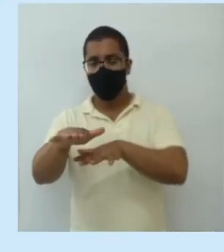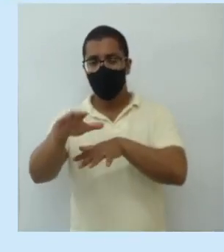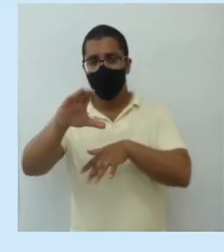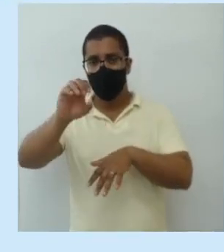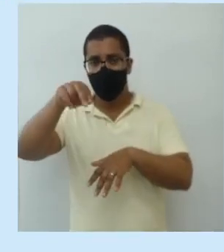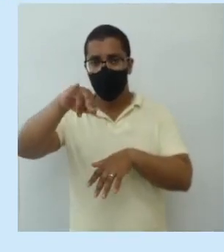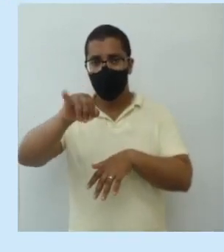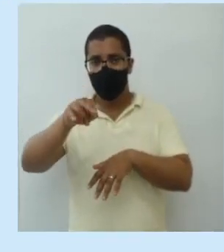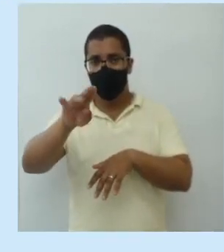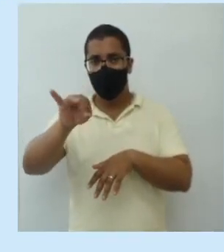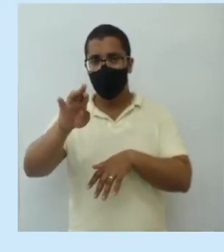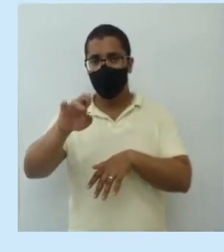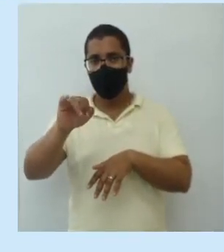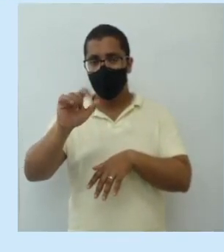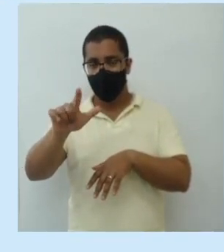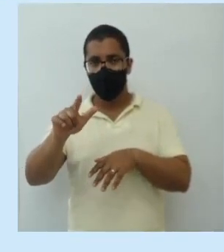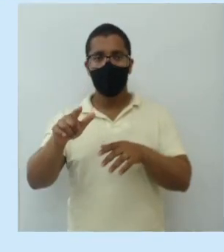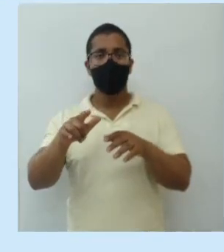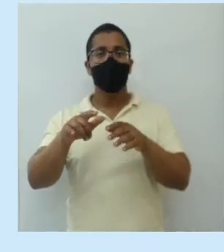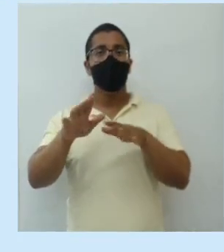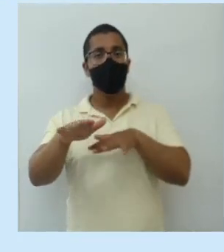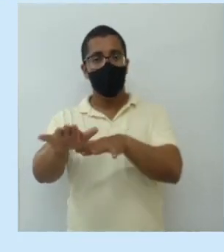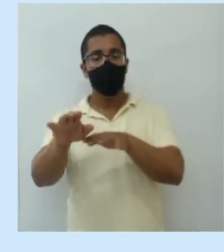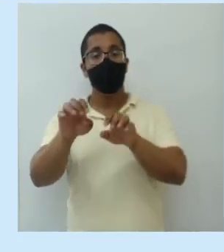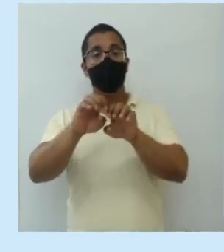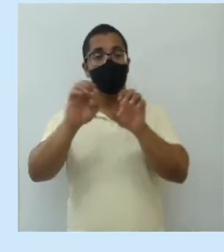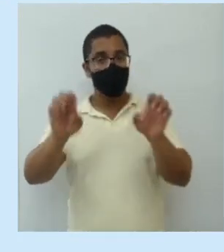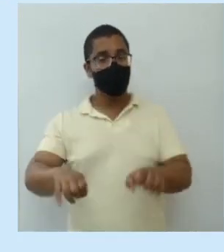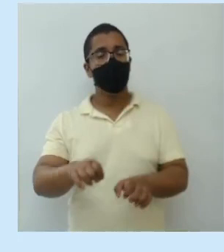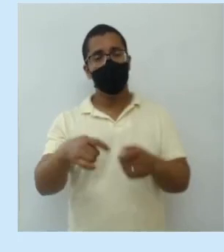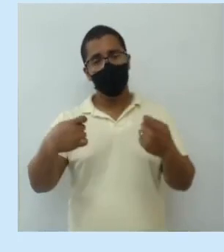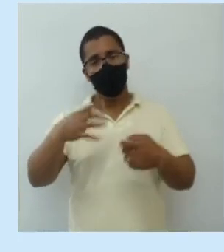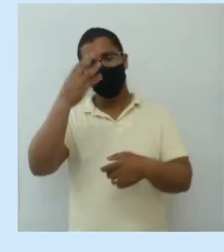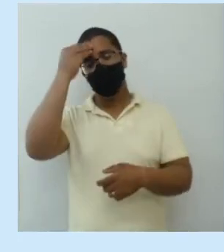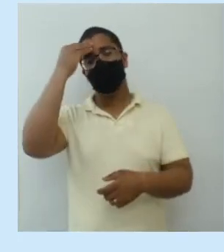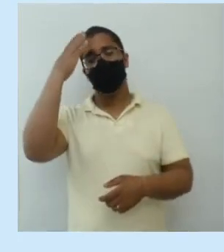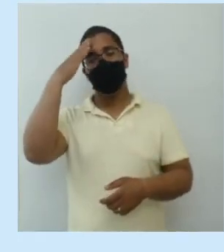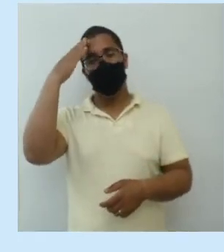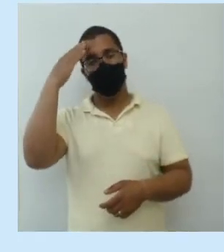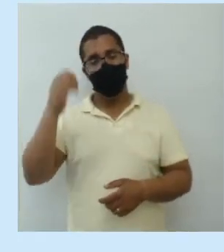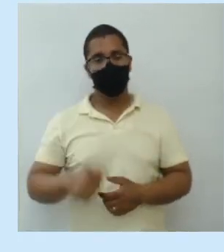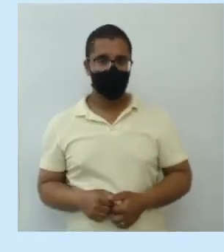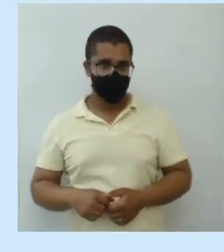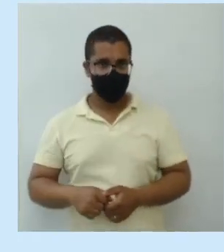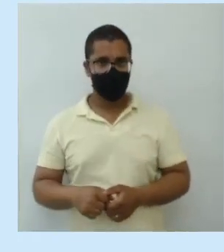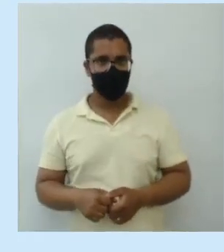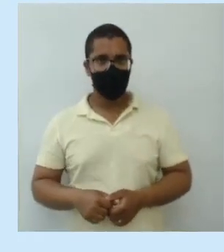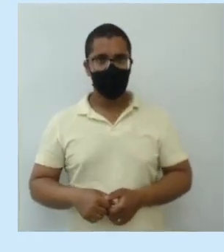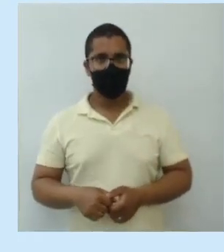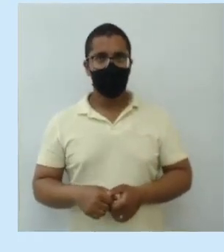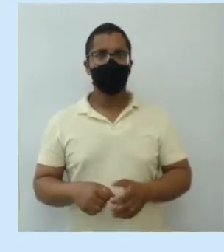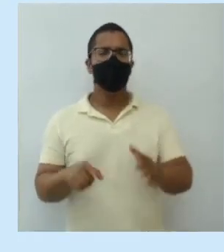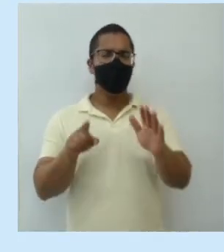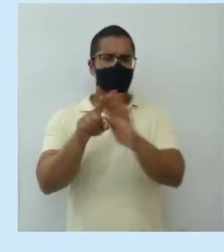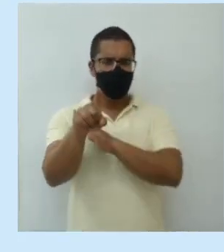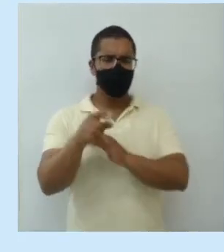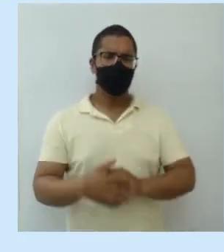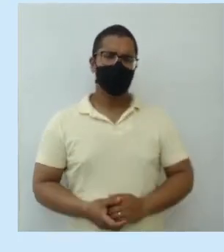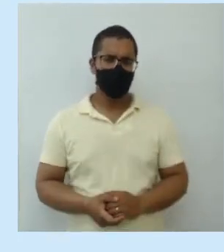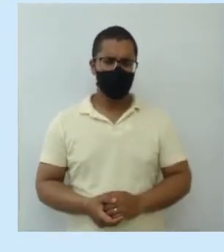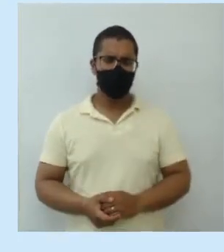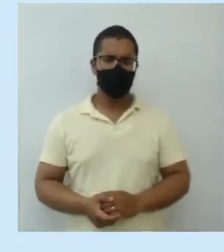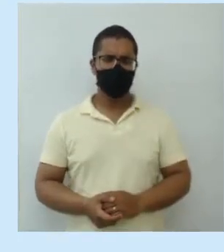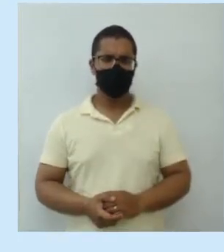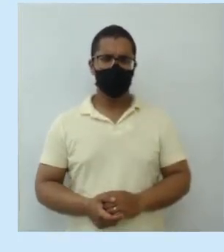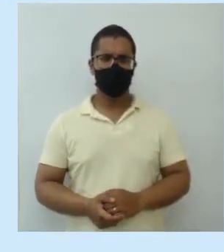movimentos estruturais, certo? E aí nós vamos para as opções. Então, a pergunta vai ser, né, a